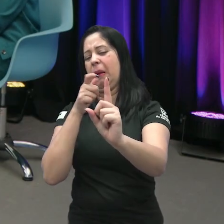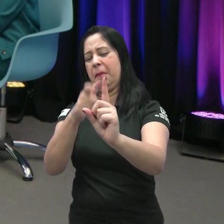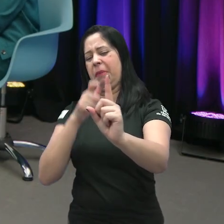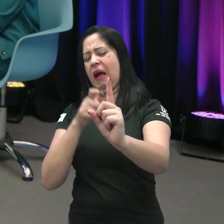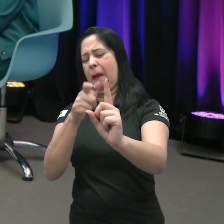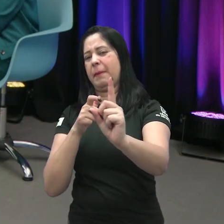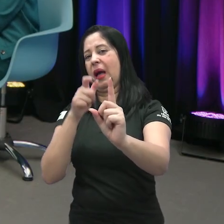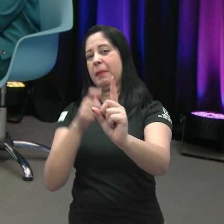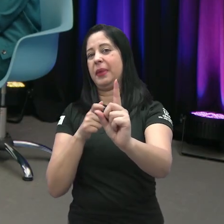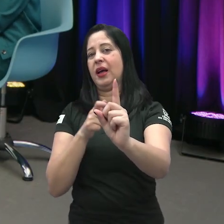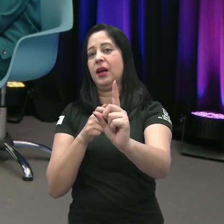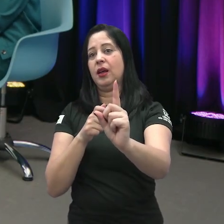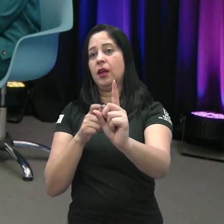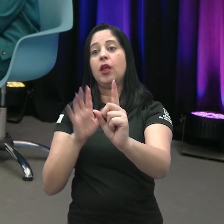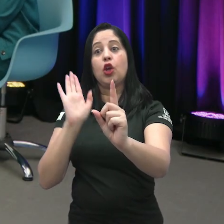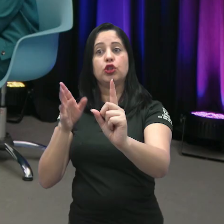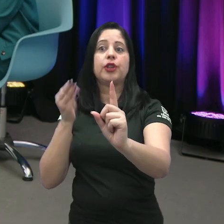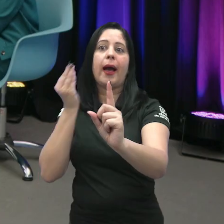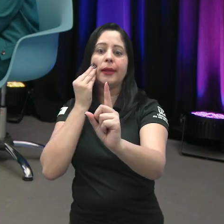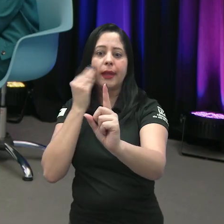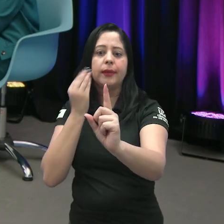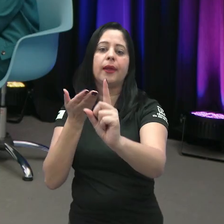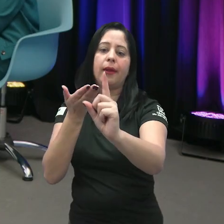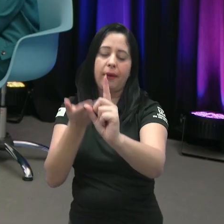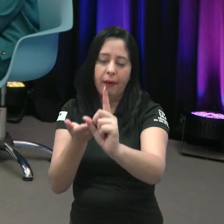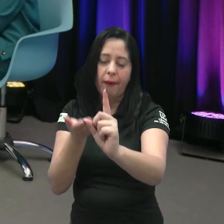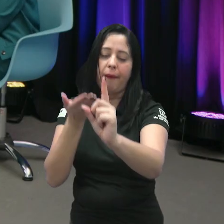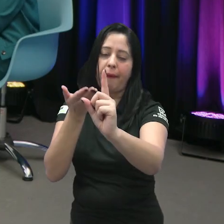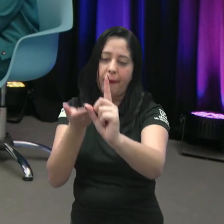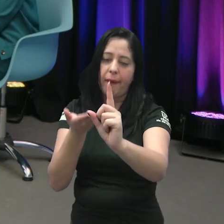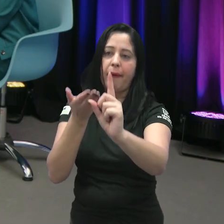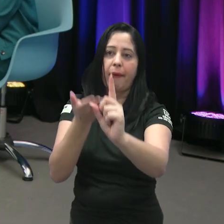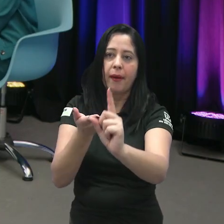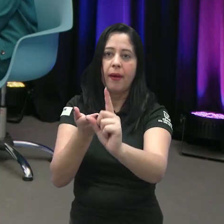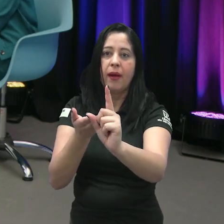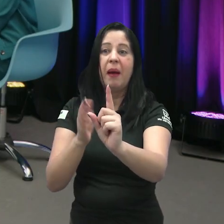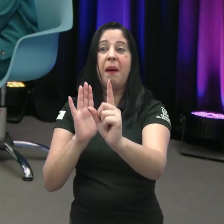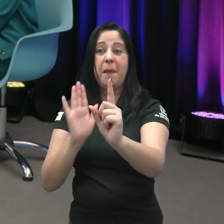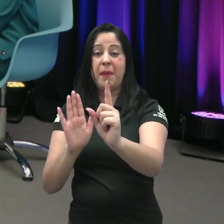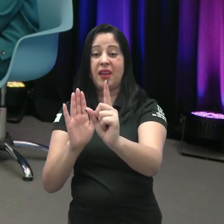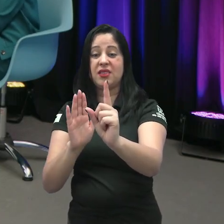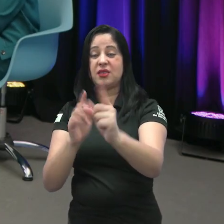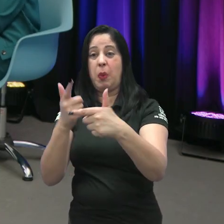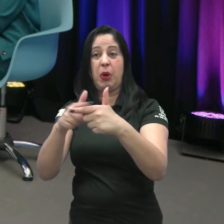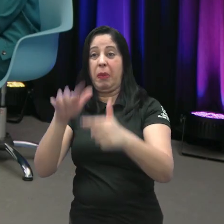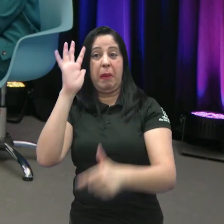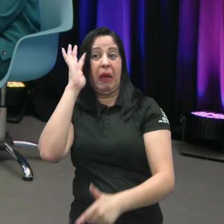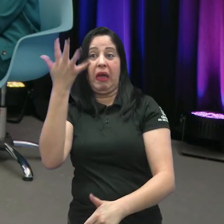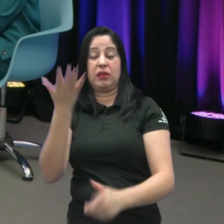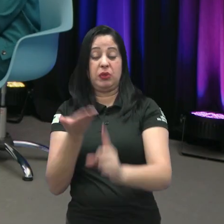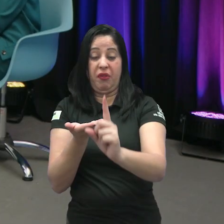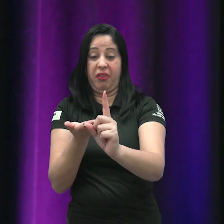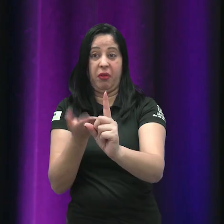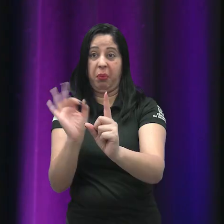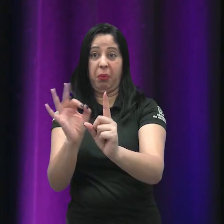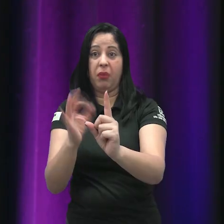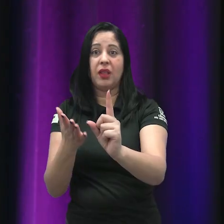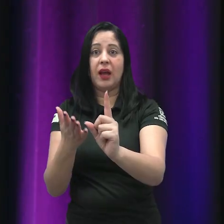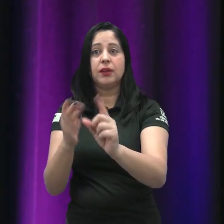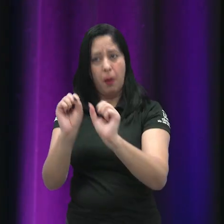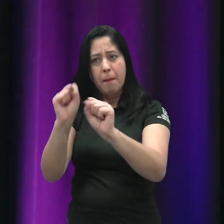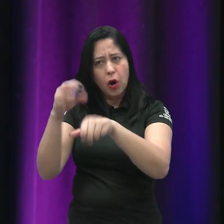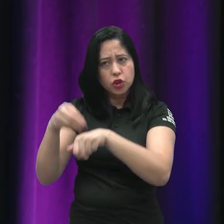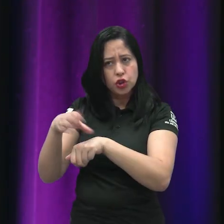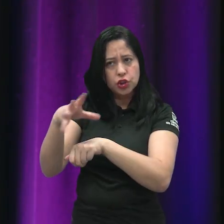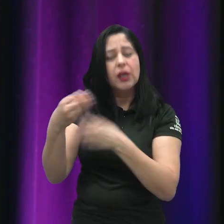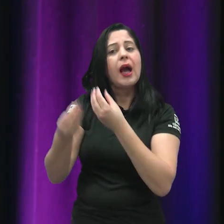tem tentado, não tem conseguido de forma harmoniosa resolver essa relação. Como, né, com dicas que você pode dar pra